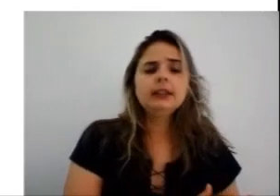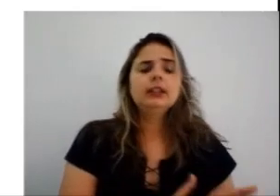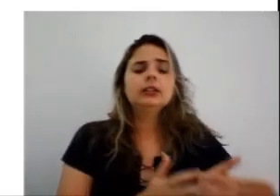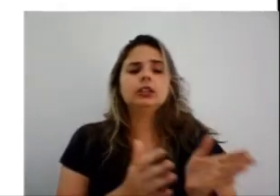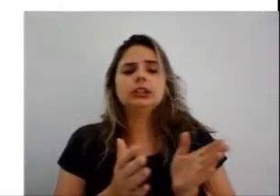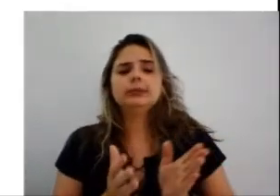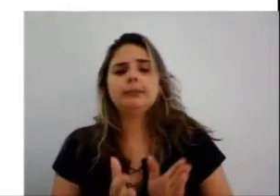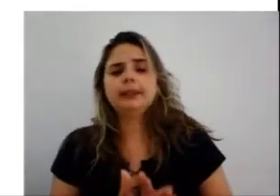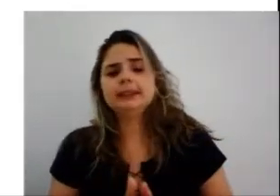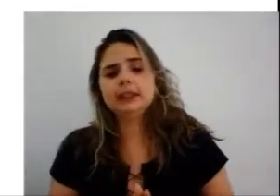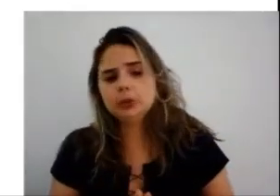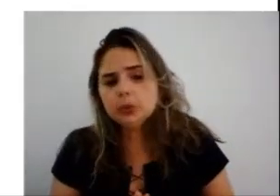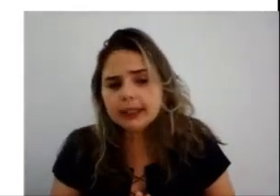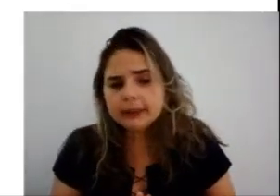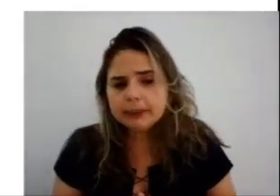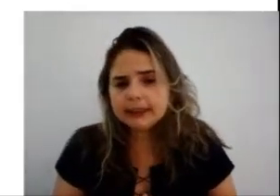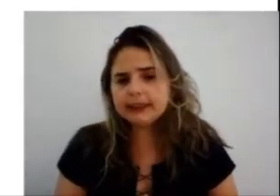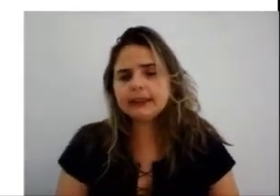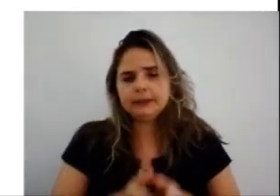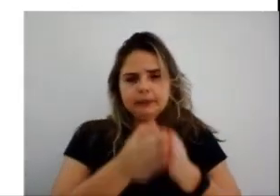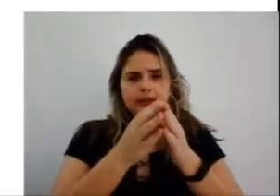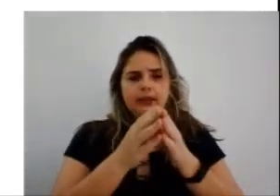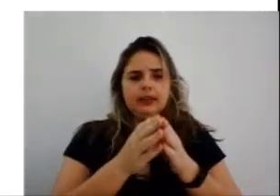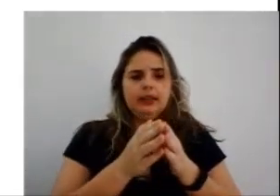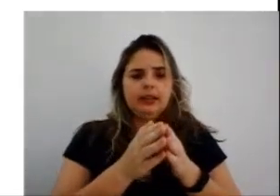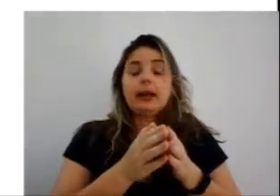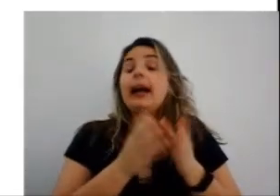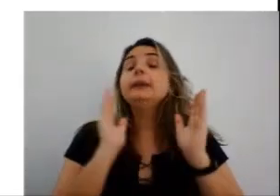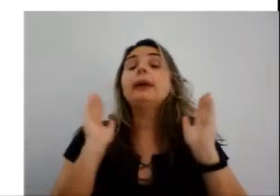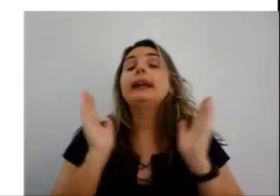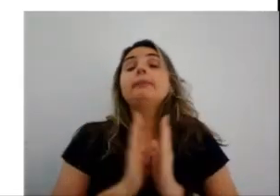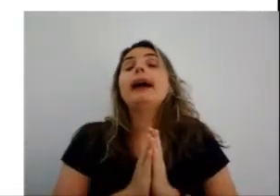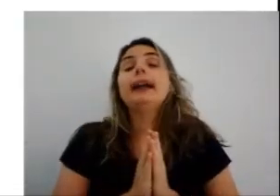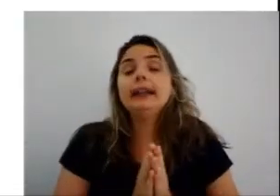poder, nós temos a presença do